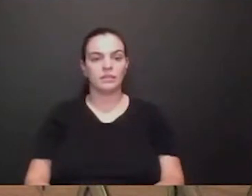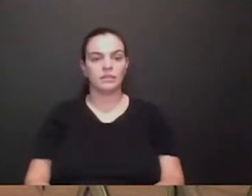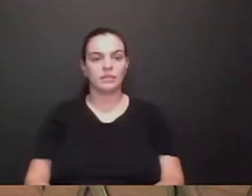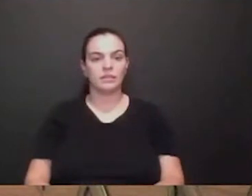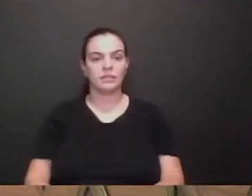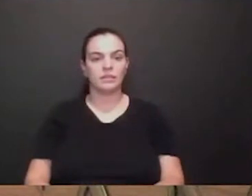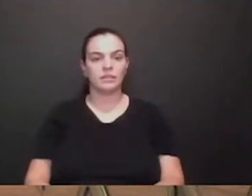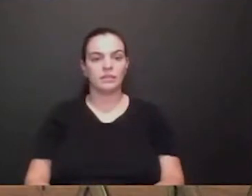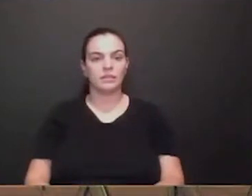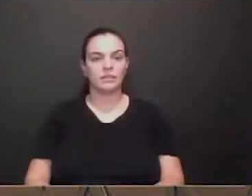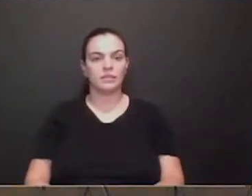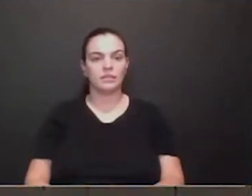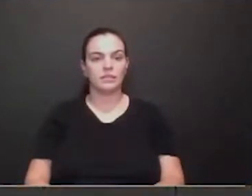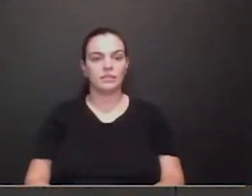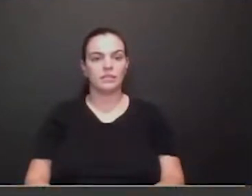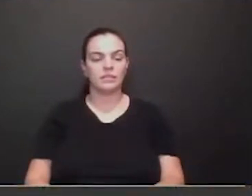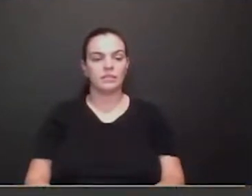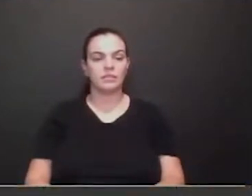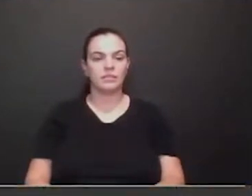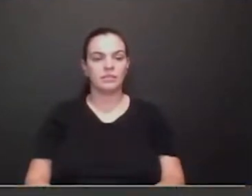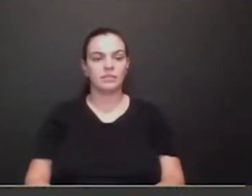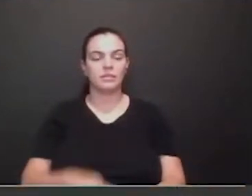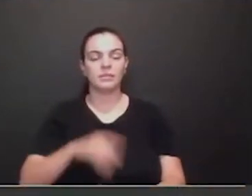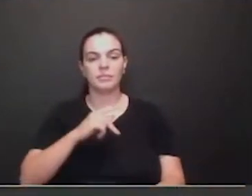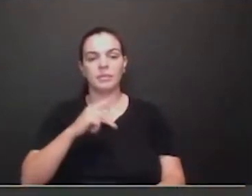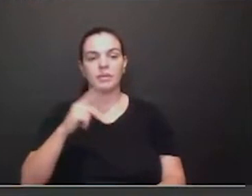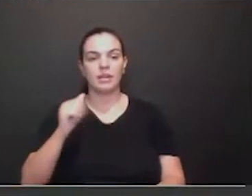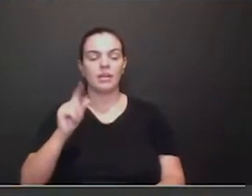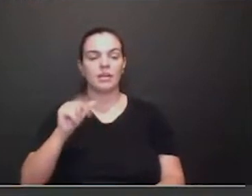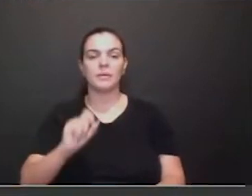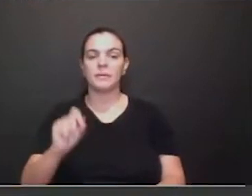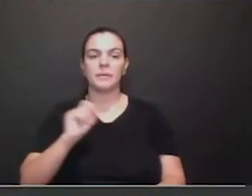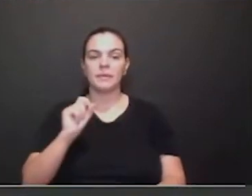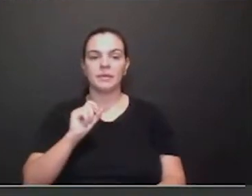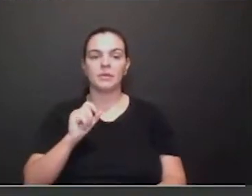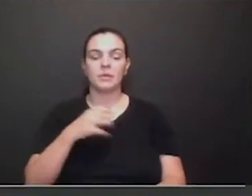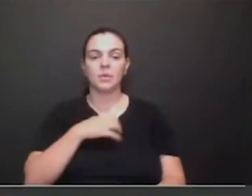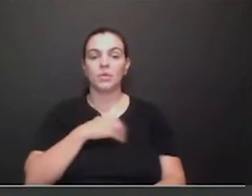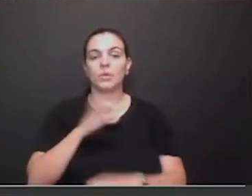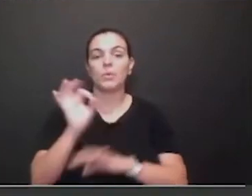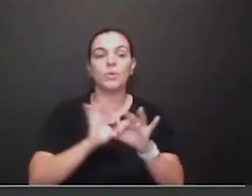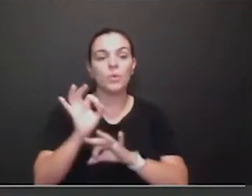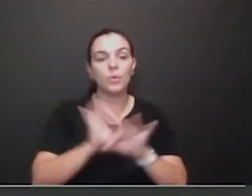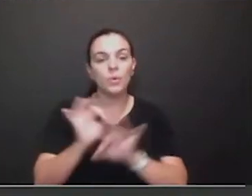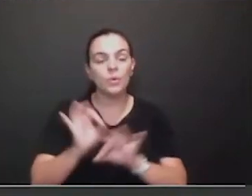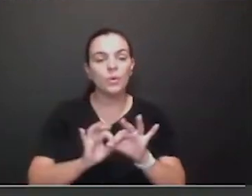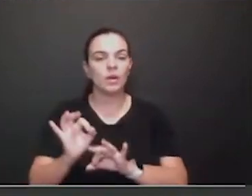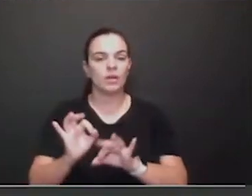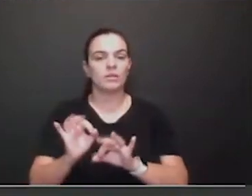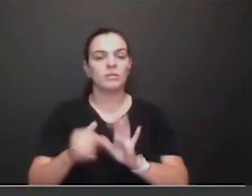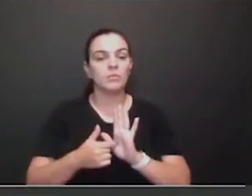Então, o PPA, como todos já sabem, é só uma forma organizada de contar como será executado o trabalho proposto, né? E